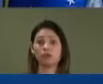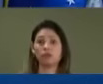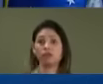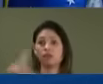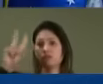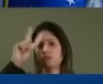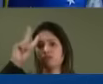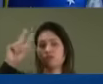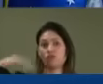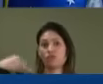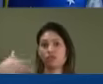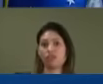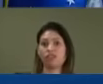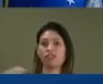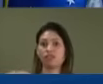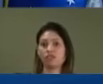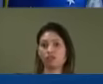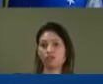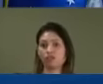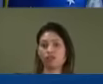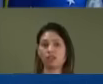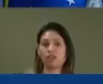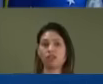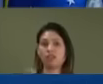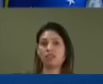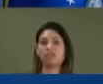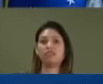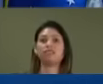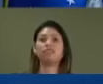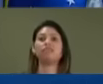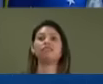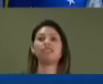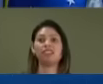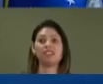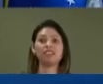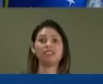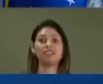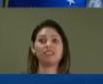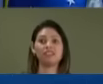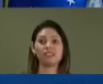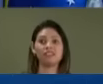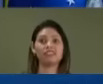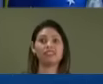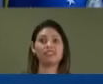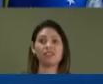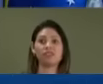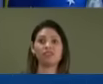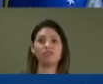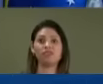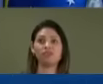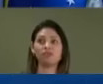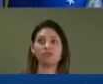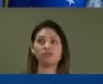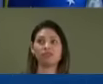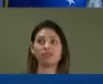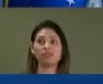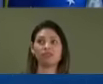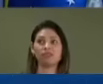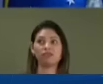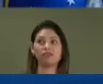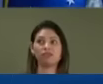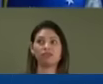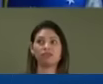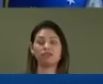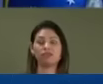na Caixa. Ela, aqui, eu faço questão de citar, o balanço do programa Minha